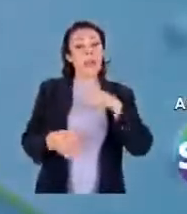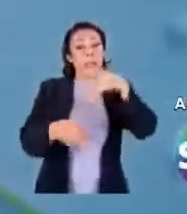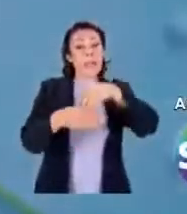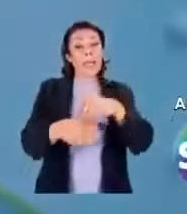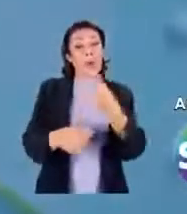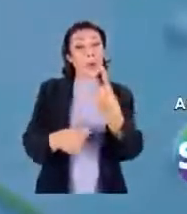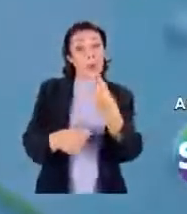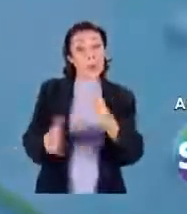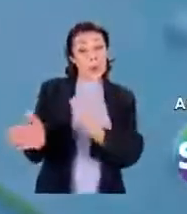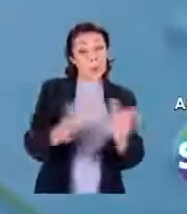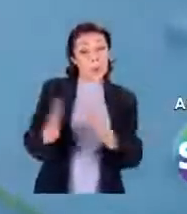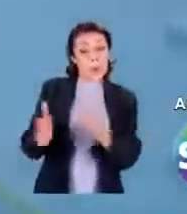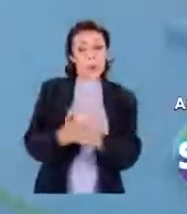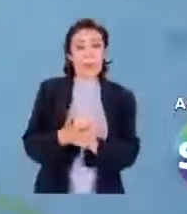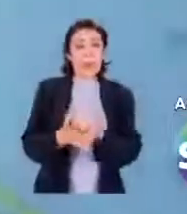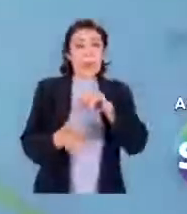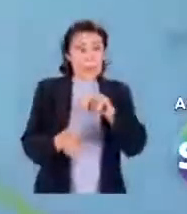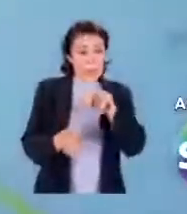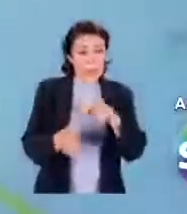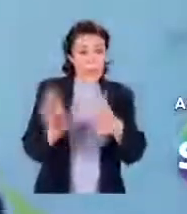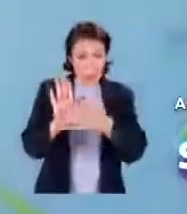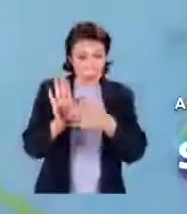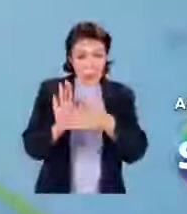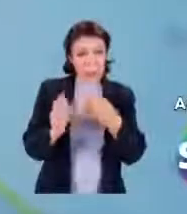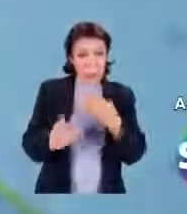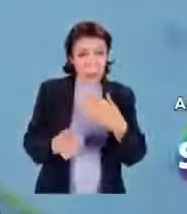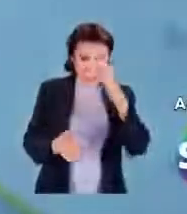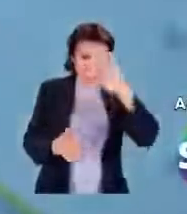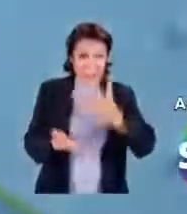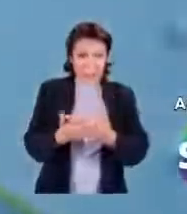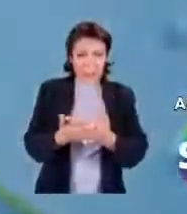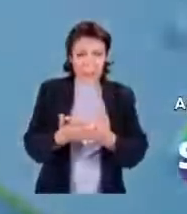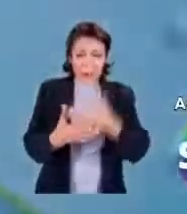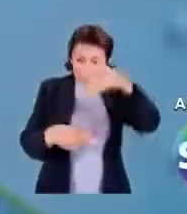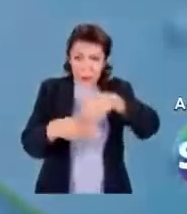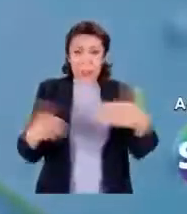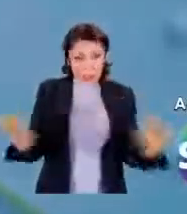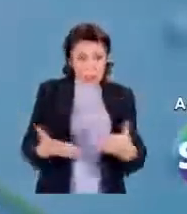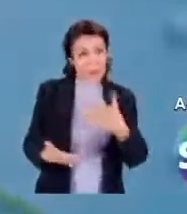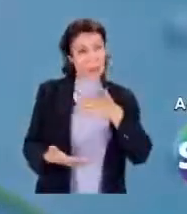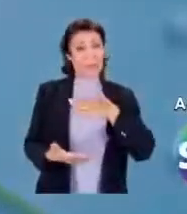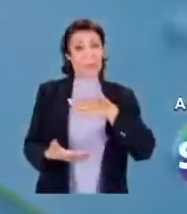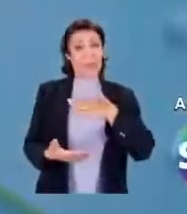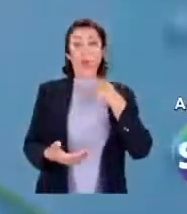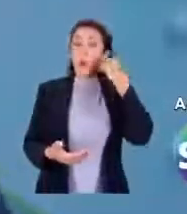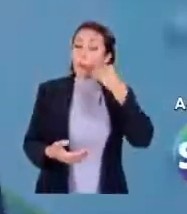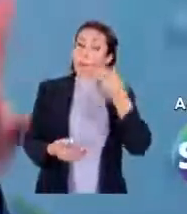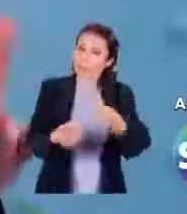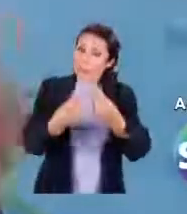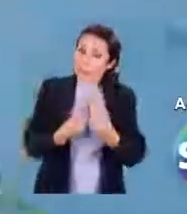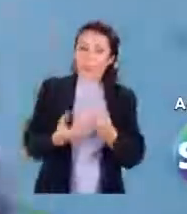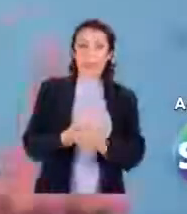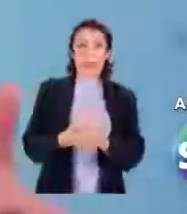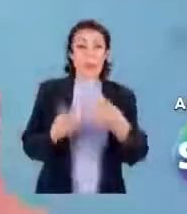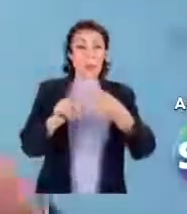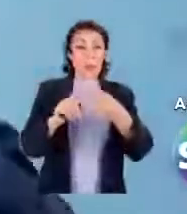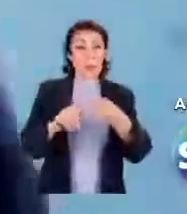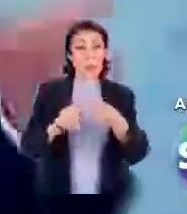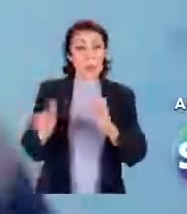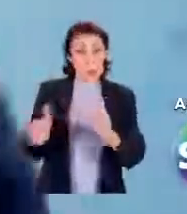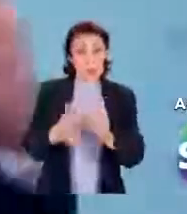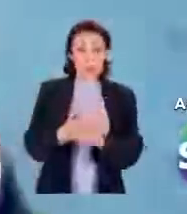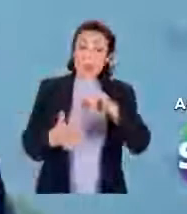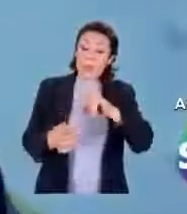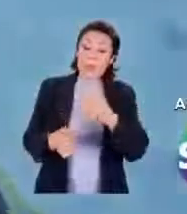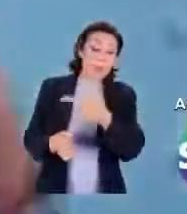Ora meu irmão se você acha que eu tenho boas propostas quer conhecer melhor me dá um voto agora me dá oportunidade no segundo turno se eu não tiver lá